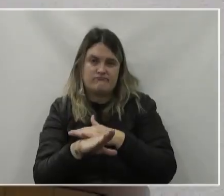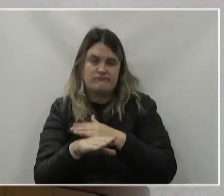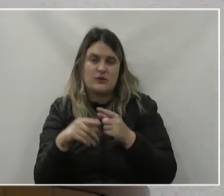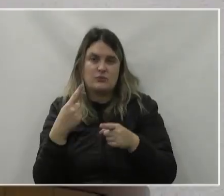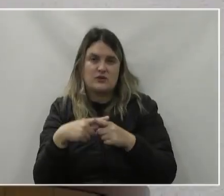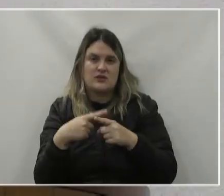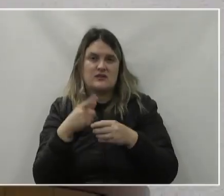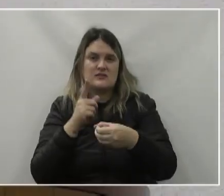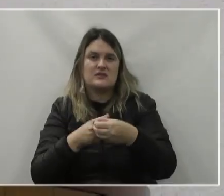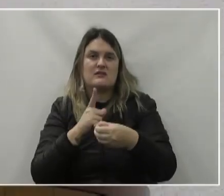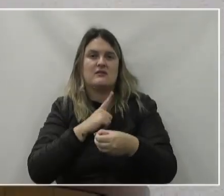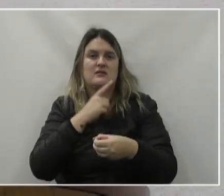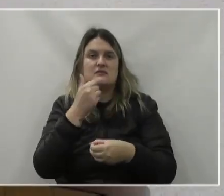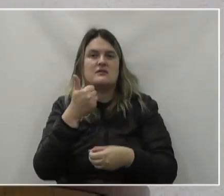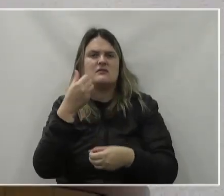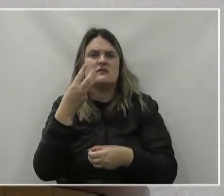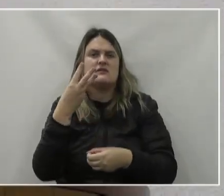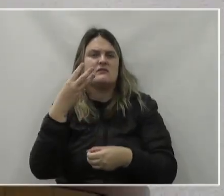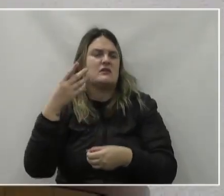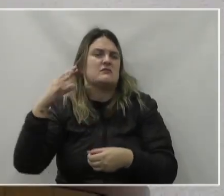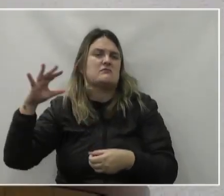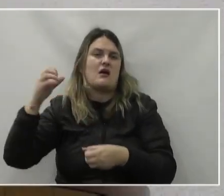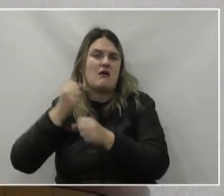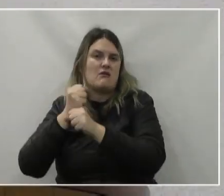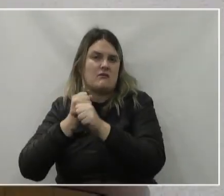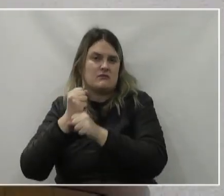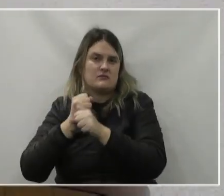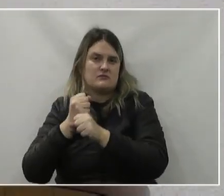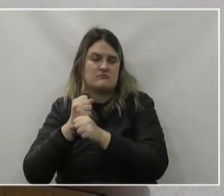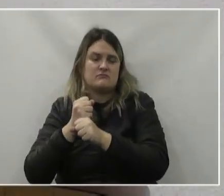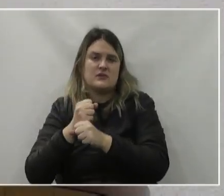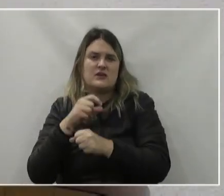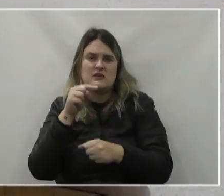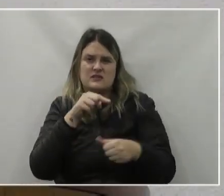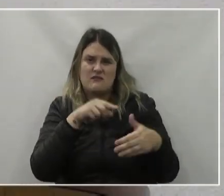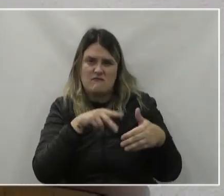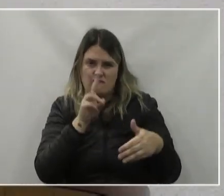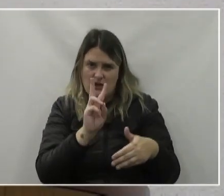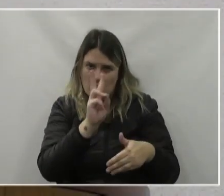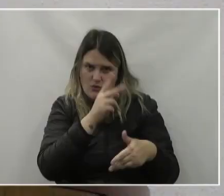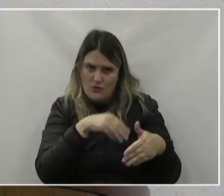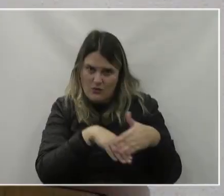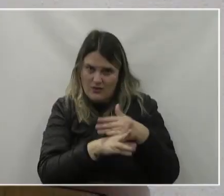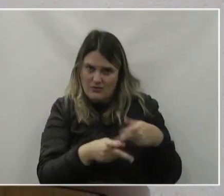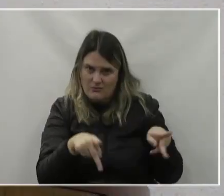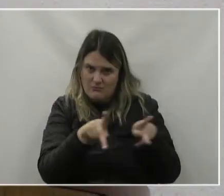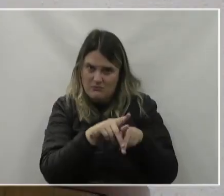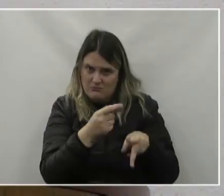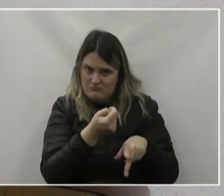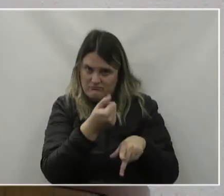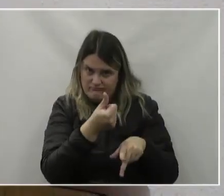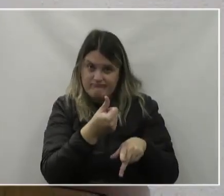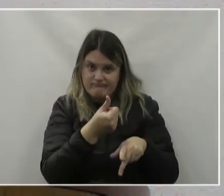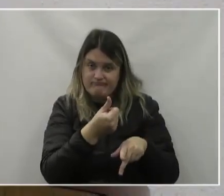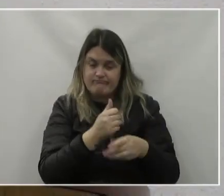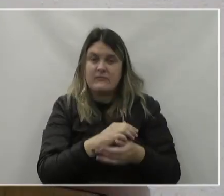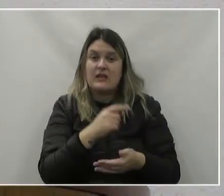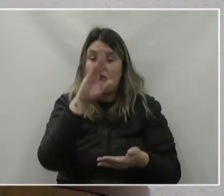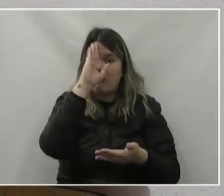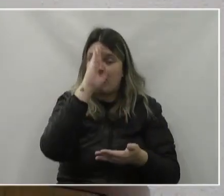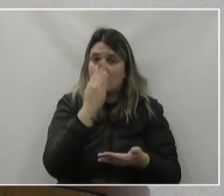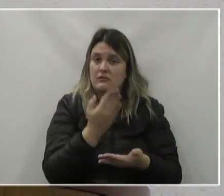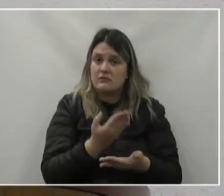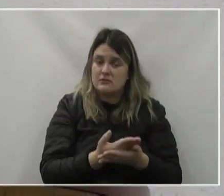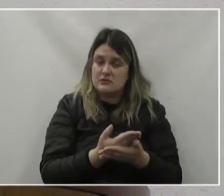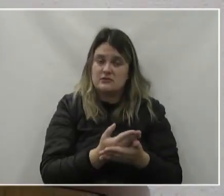tem 130 e tantos anos, né? É uma reserva muito pequena. Então, acredito